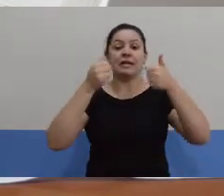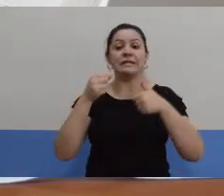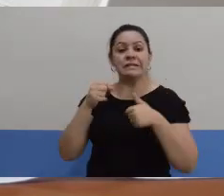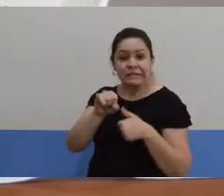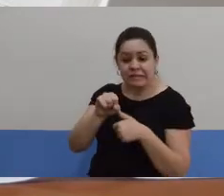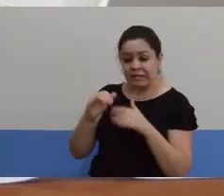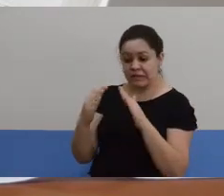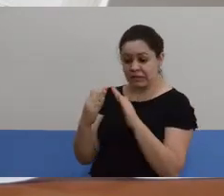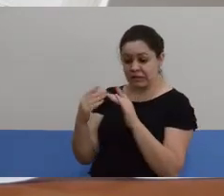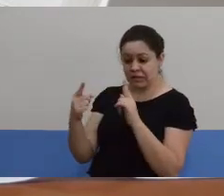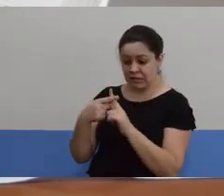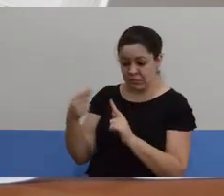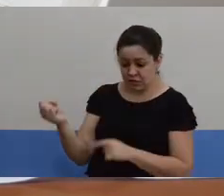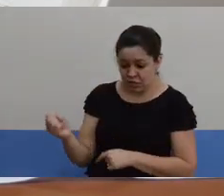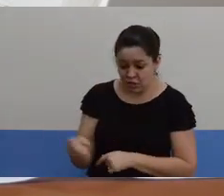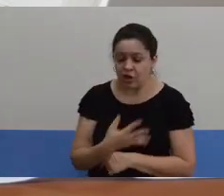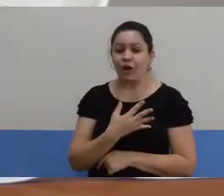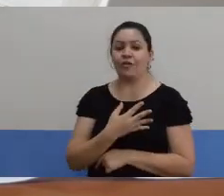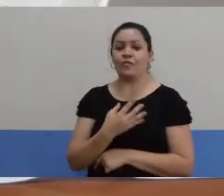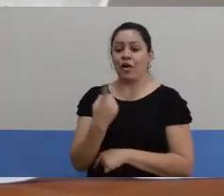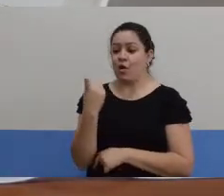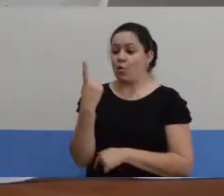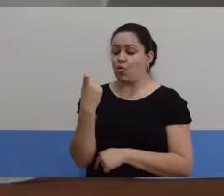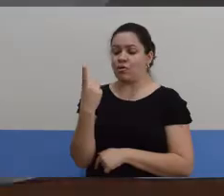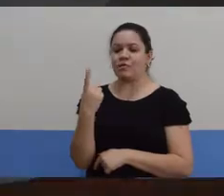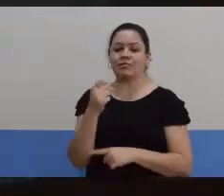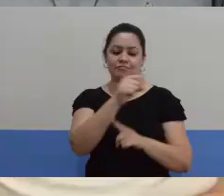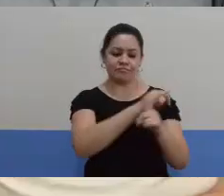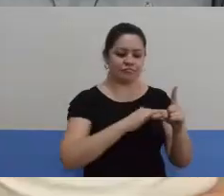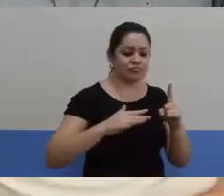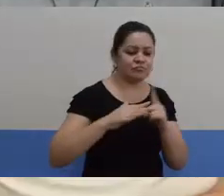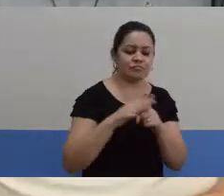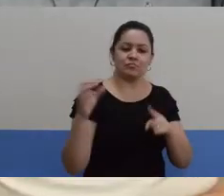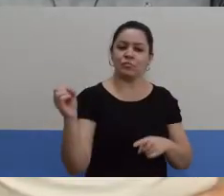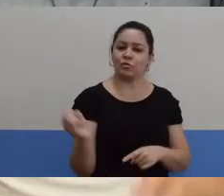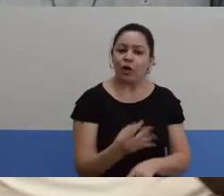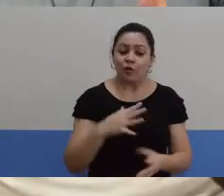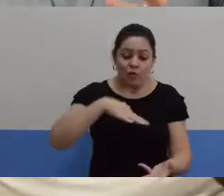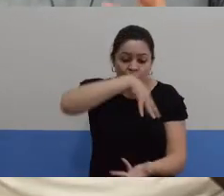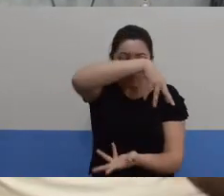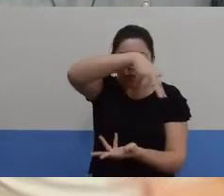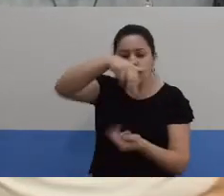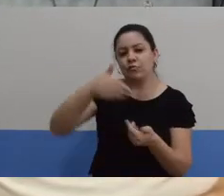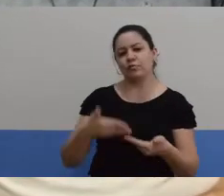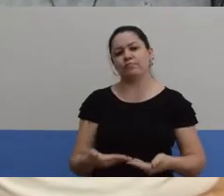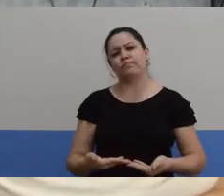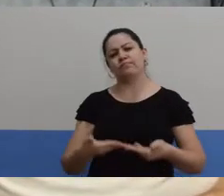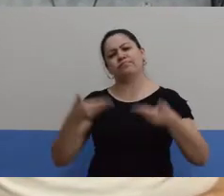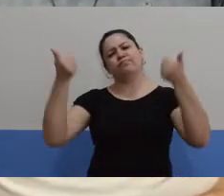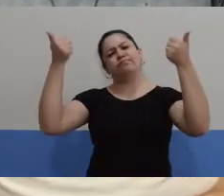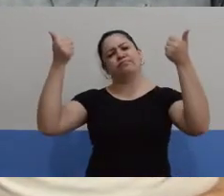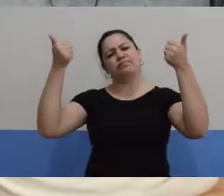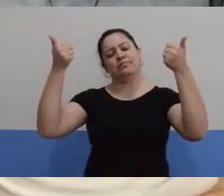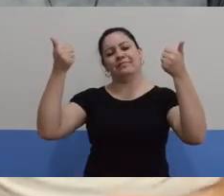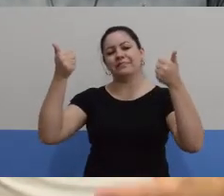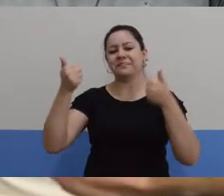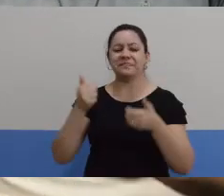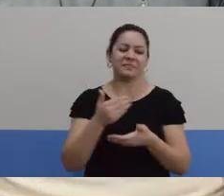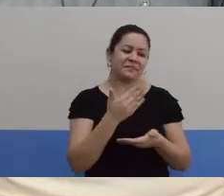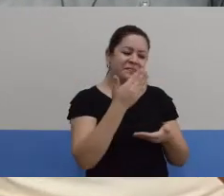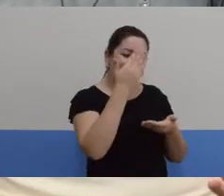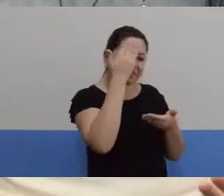implica uma sociedade nova, um mundo melhor. Obrigado, Dom Hamilton. São